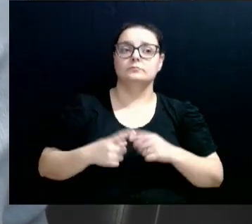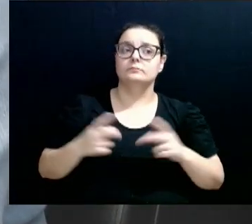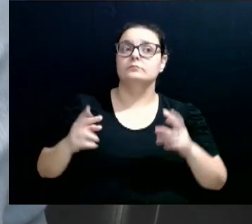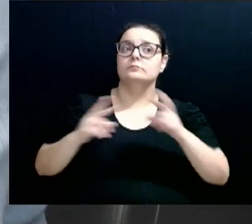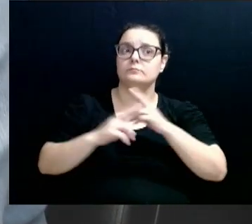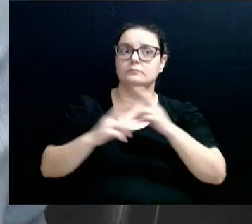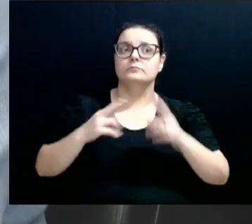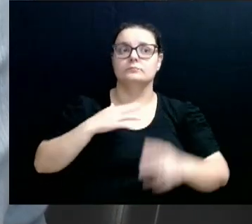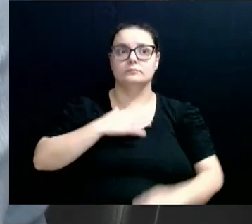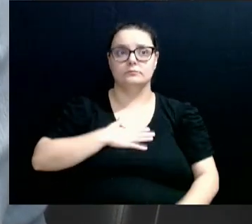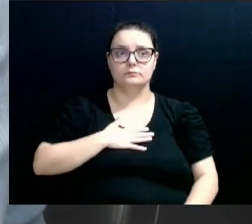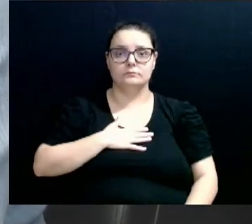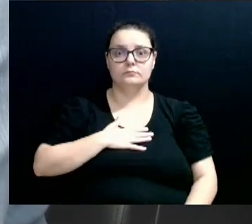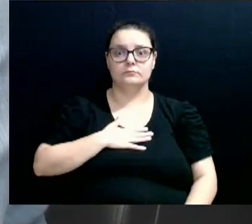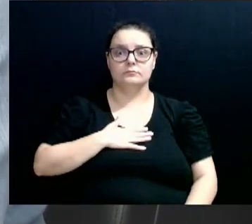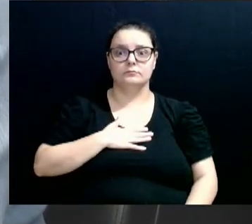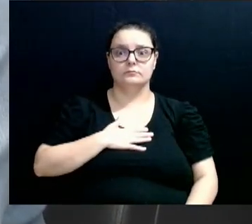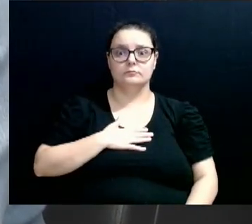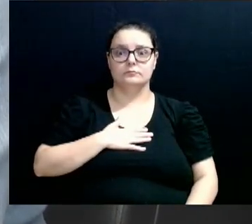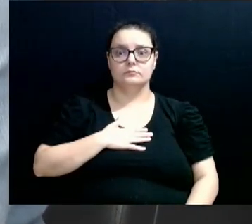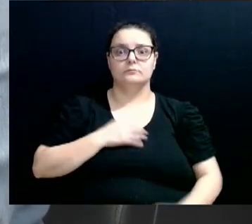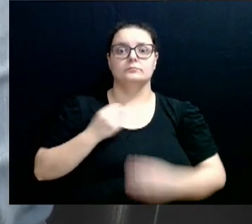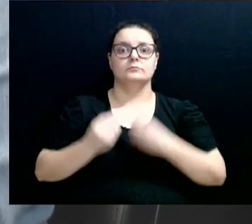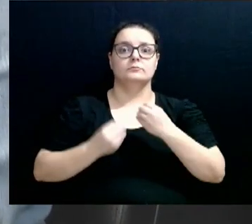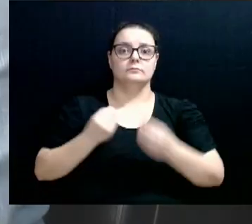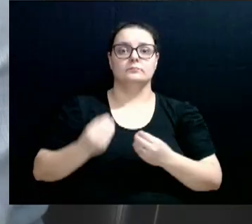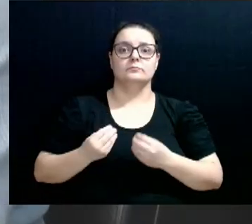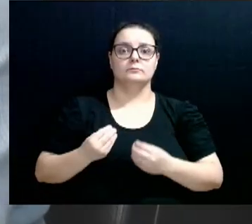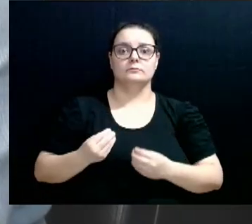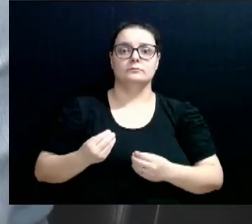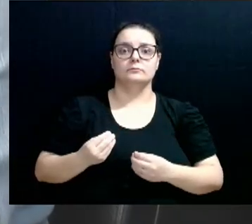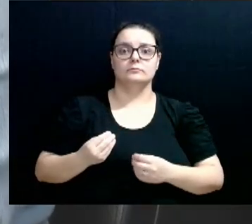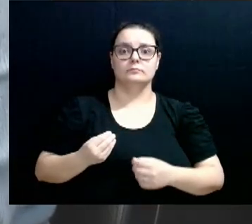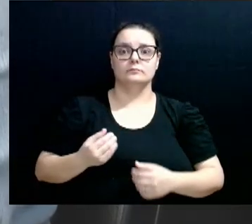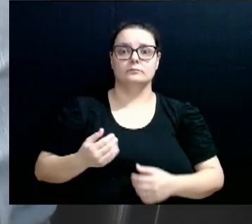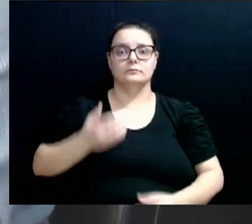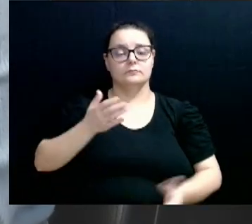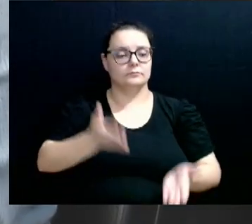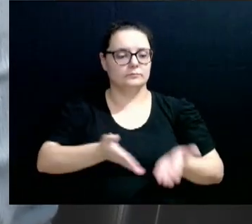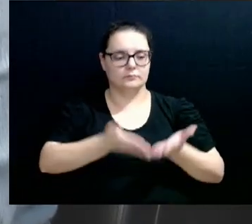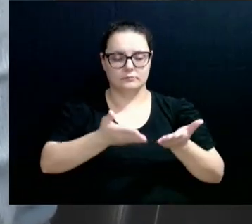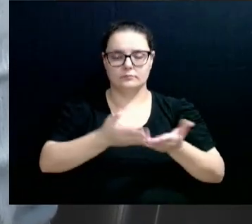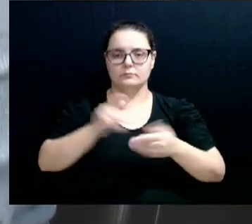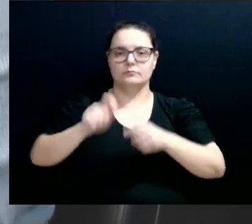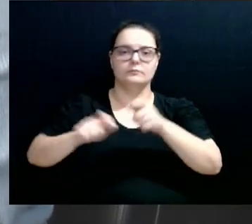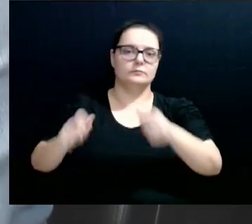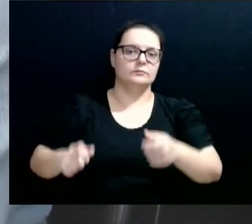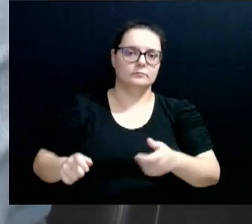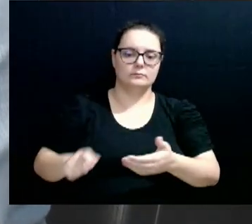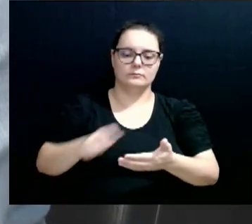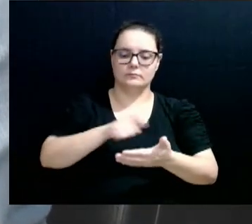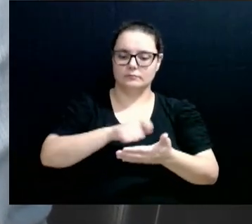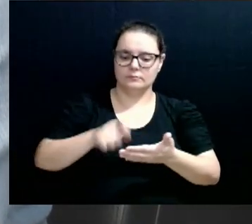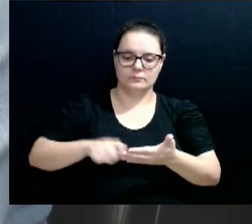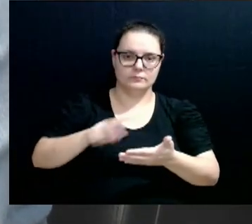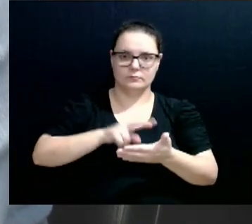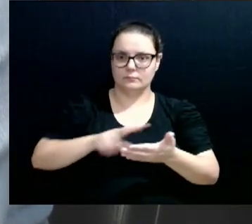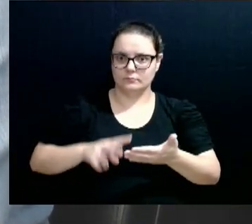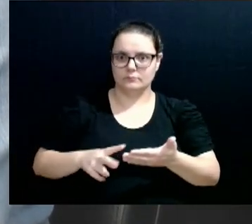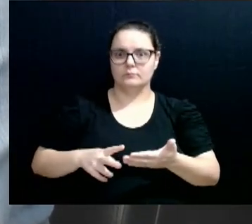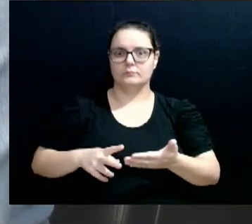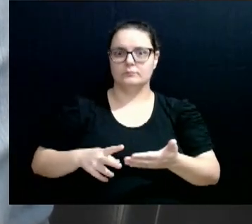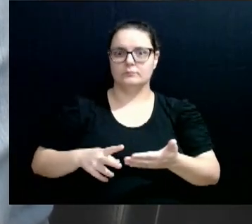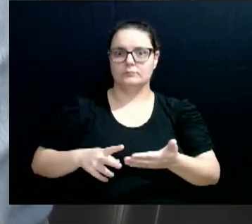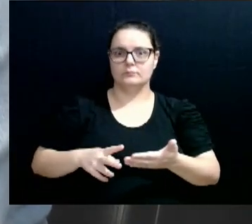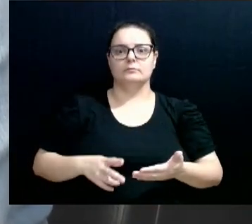como que o analfabetismo, a pobreza e essa questão racial, elas têm marcas com origens